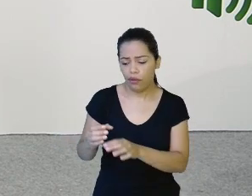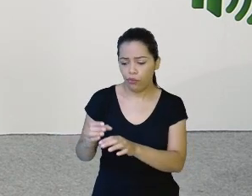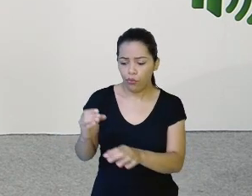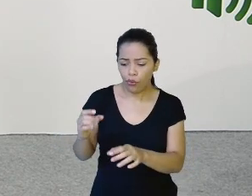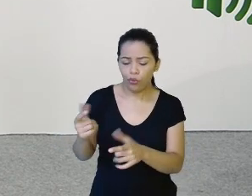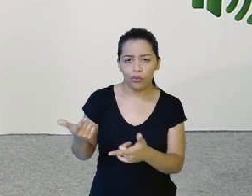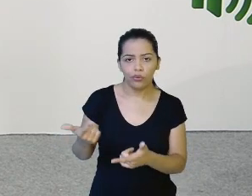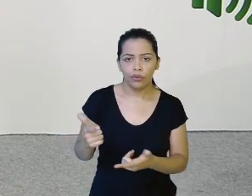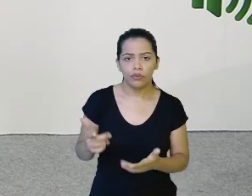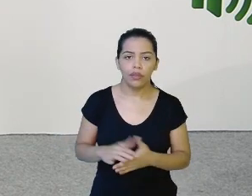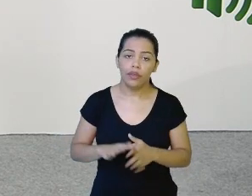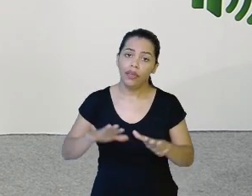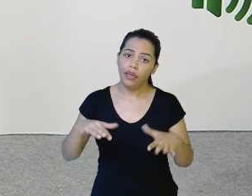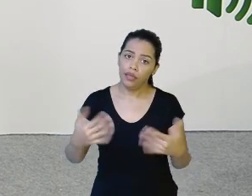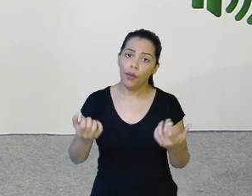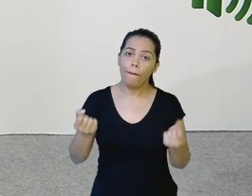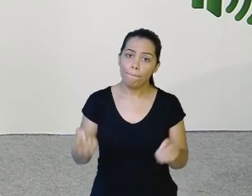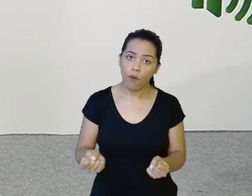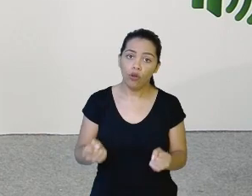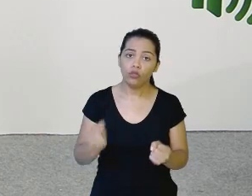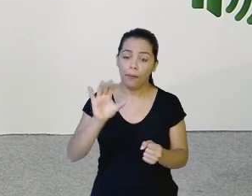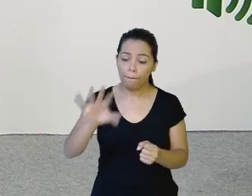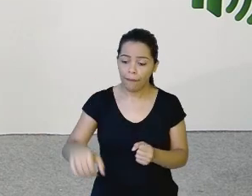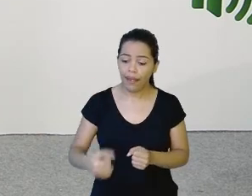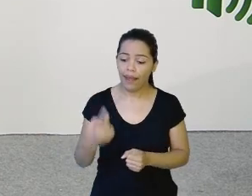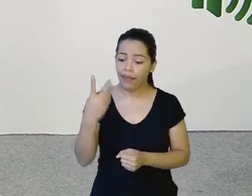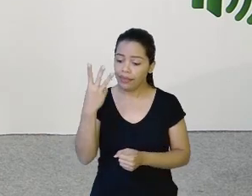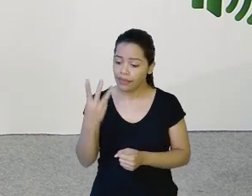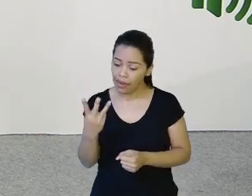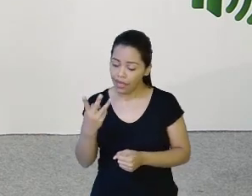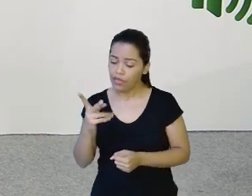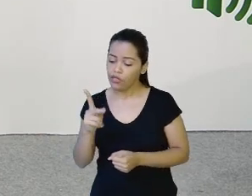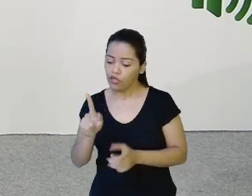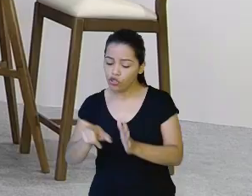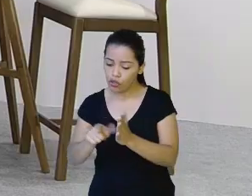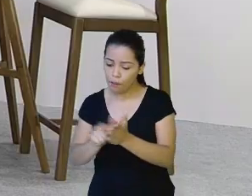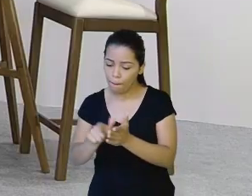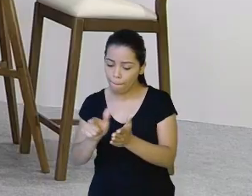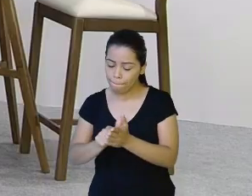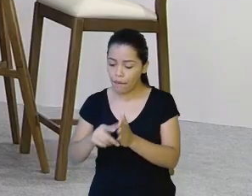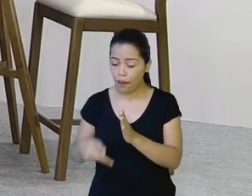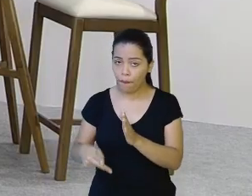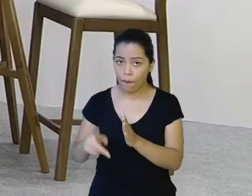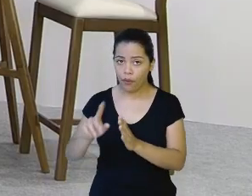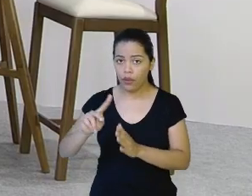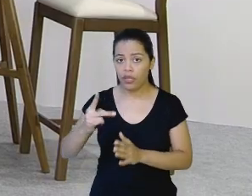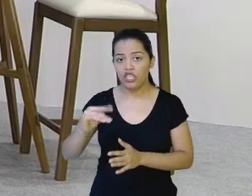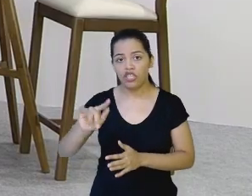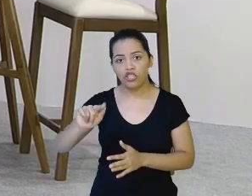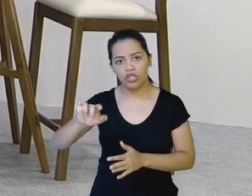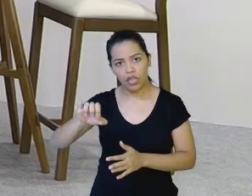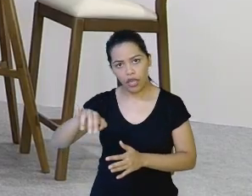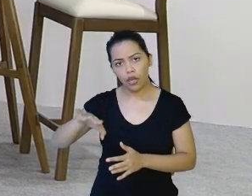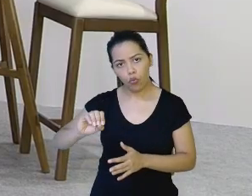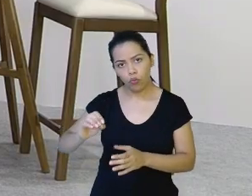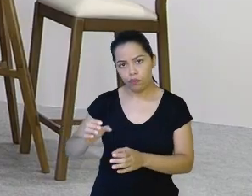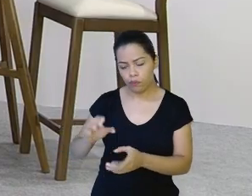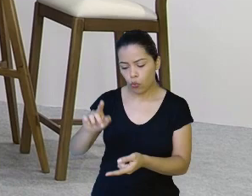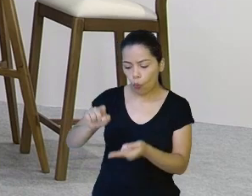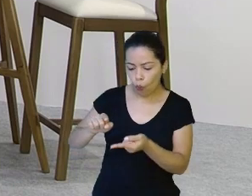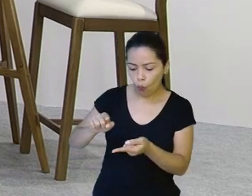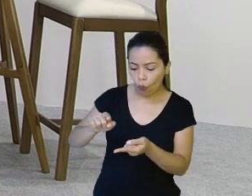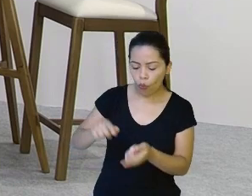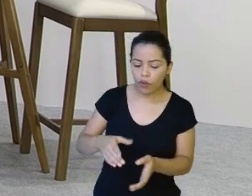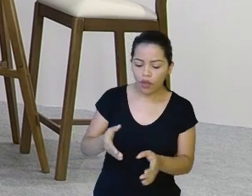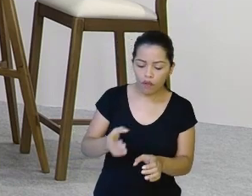3 rolinhos de papel higiênico. Que é bem mais fácil de encontrar, não é, professor? Isso, é bem mais fácil de encontrar o rolinho de papel higiênico. Para a gente fazer aqui o fundo, eu